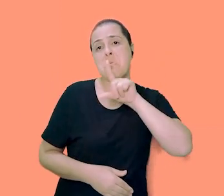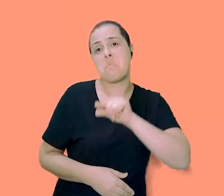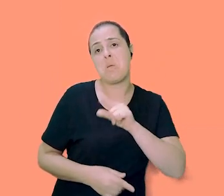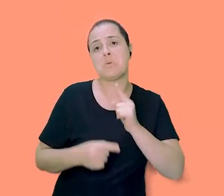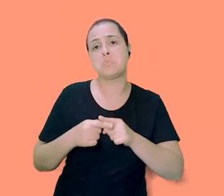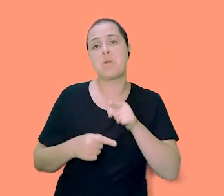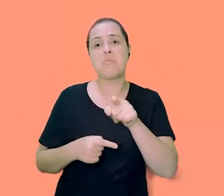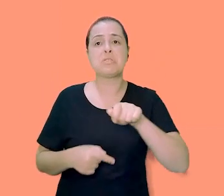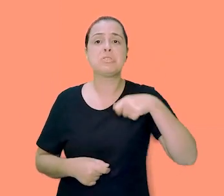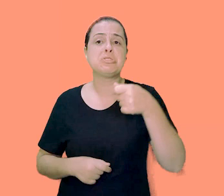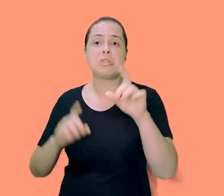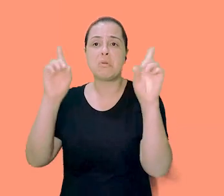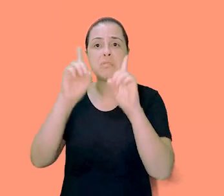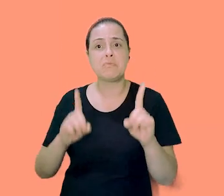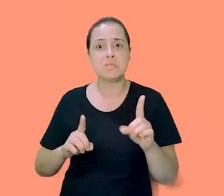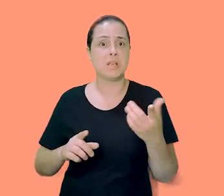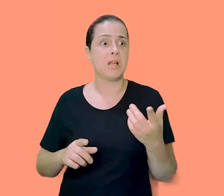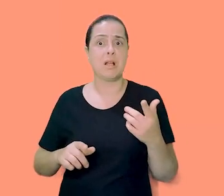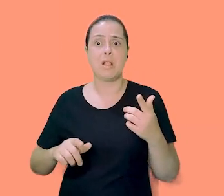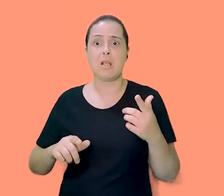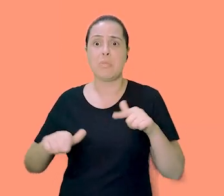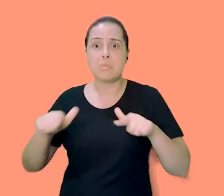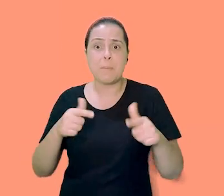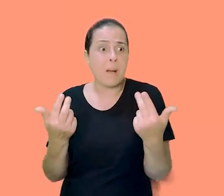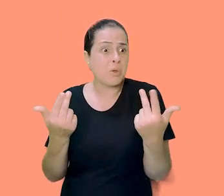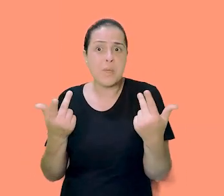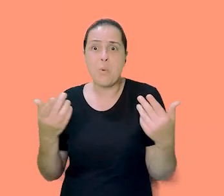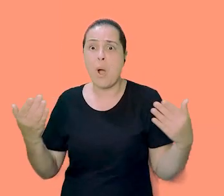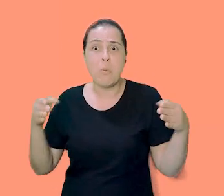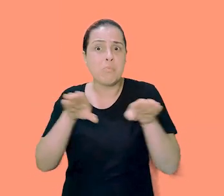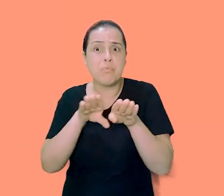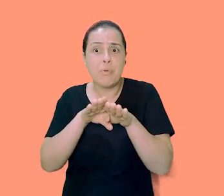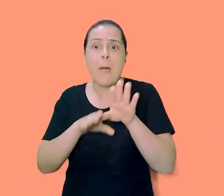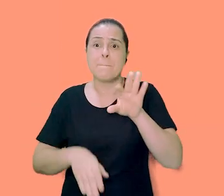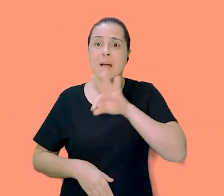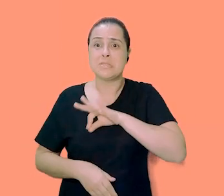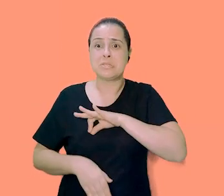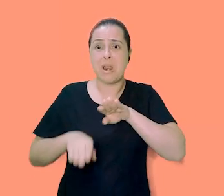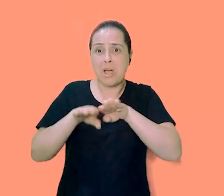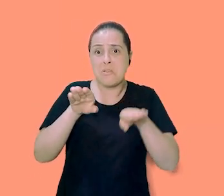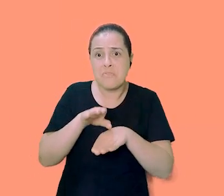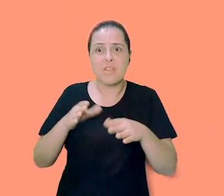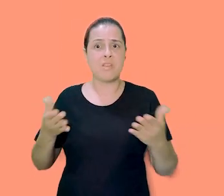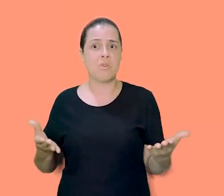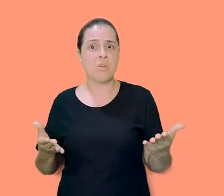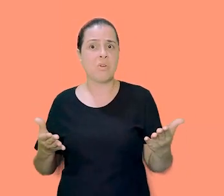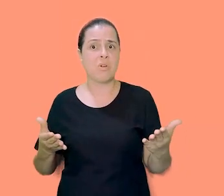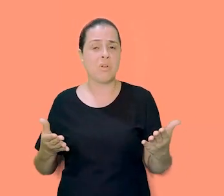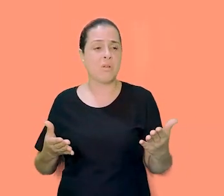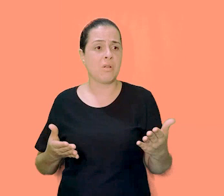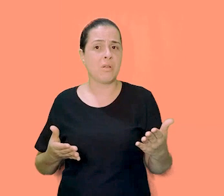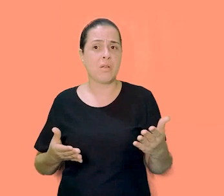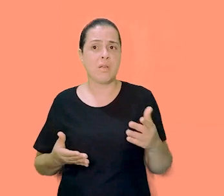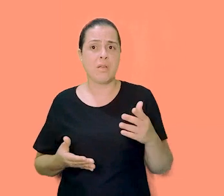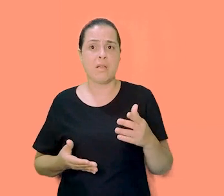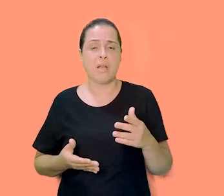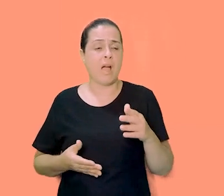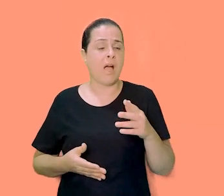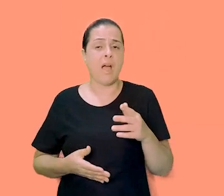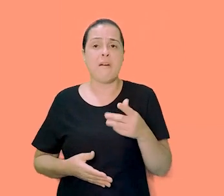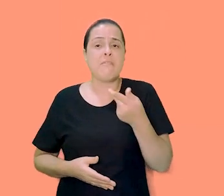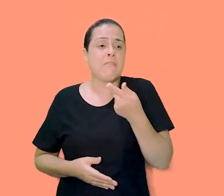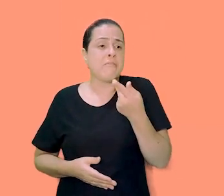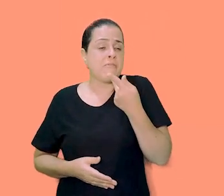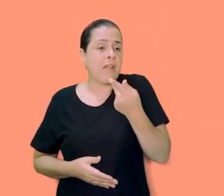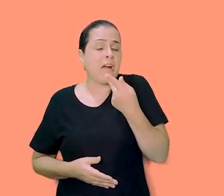coisa de contratarem gente para o mesmo cargo que você com um salário mais alto que o seu. E aí teve uma empresa que foi cobrar e a pessoa falou, e daí? Problema seu. Se não quer,